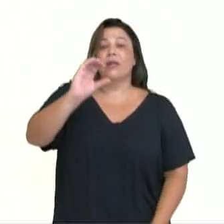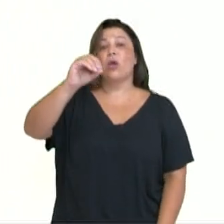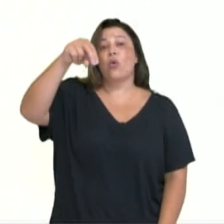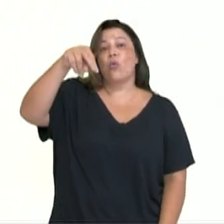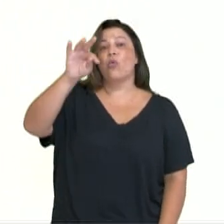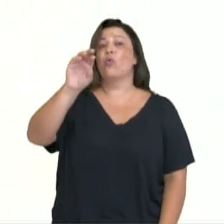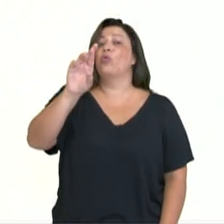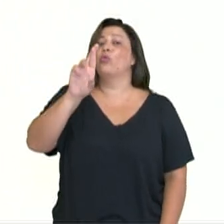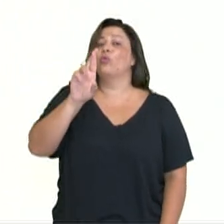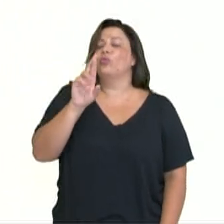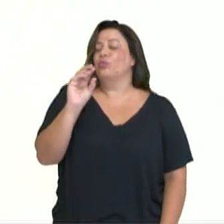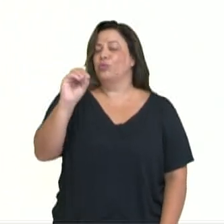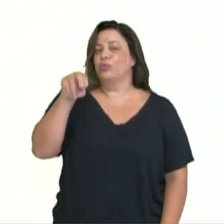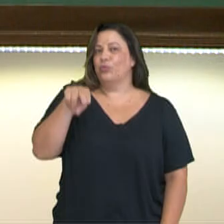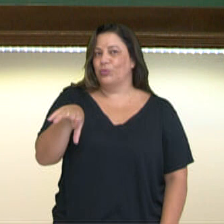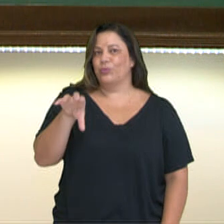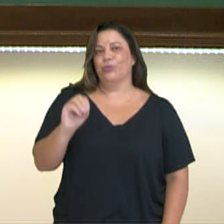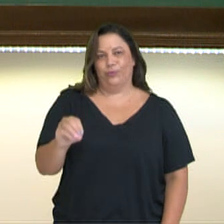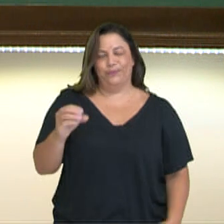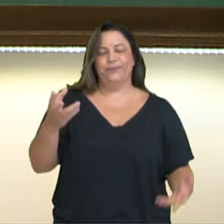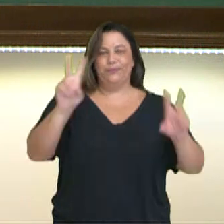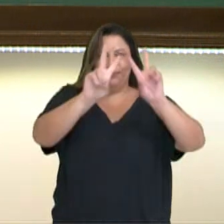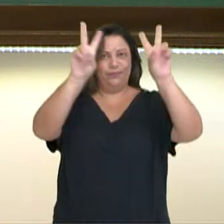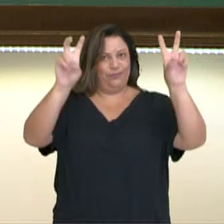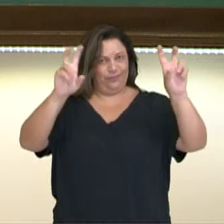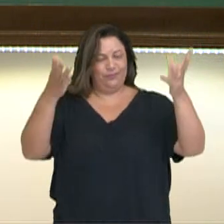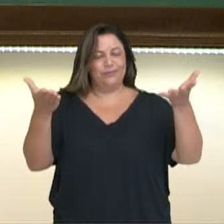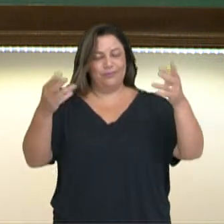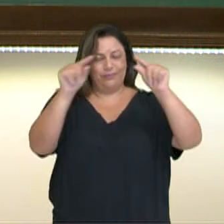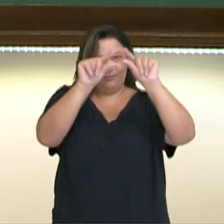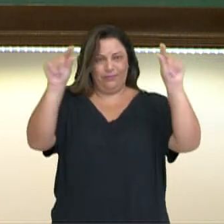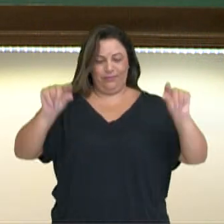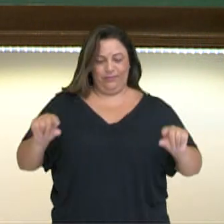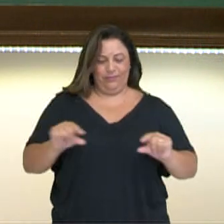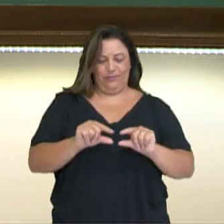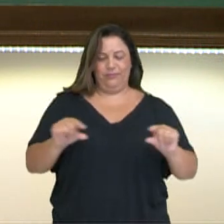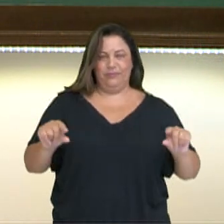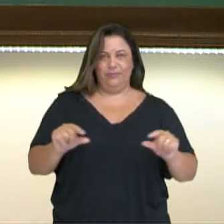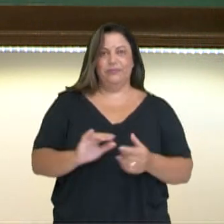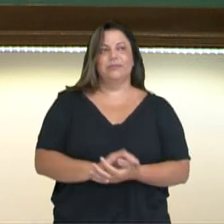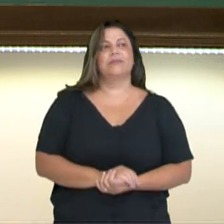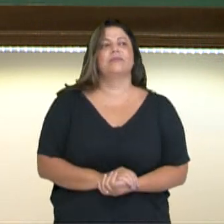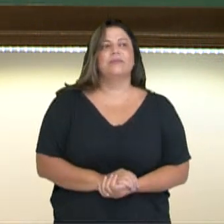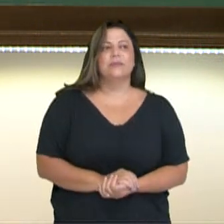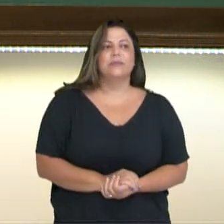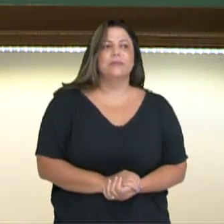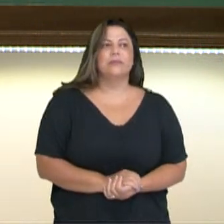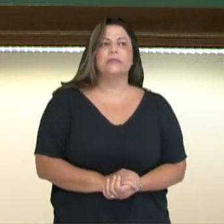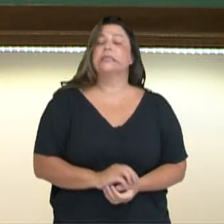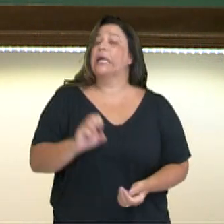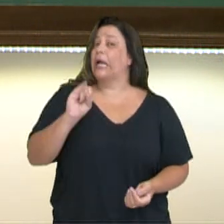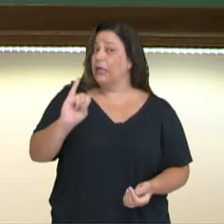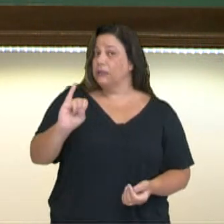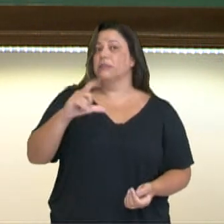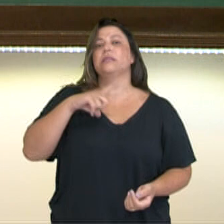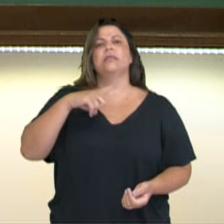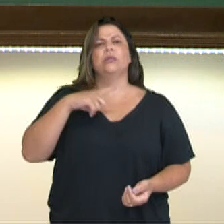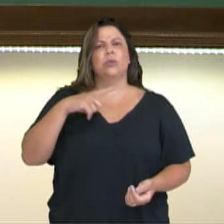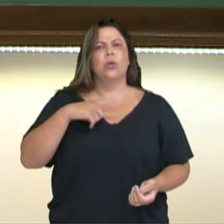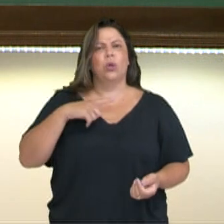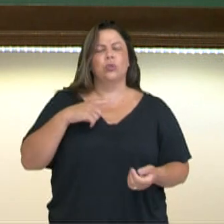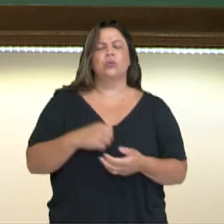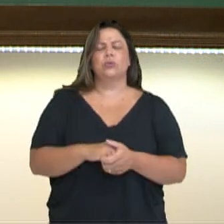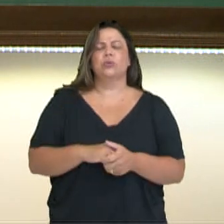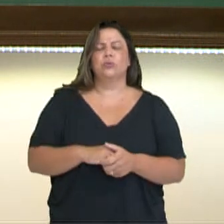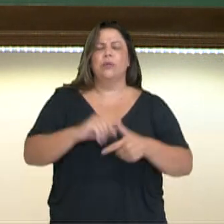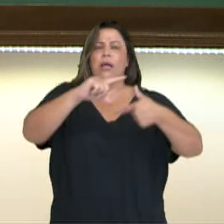Tá? Então, é sempre a ideia de contorno que nós estamos associando com o perímetro. Então, tá aí. Se eu tiver um retângulo de